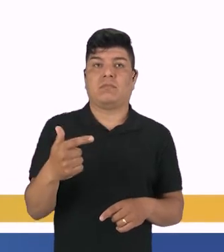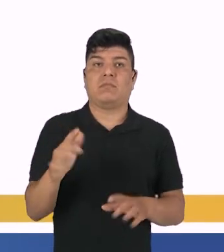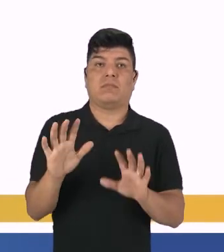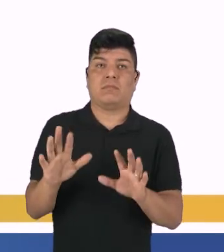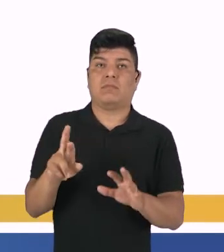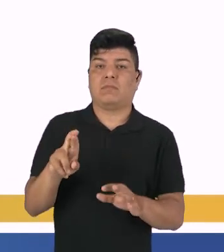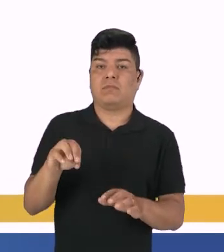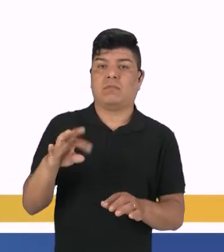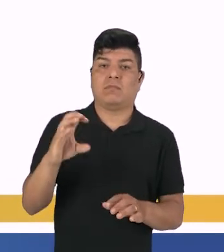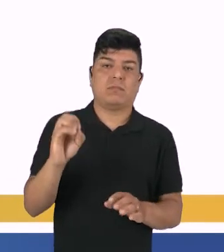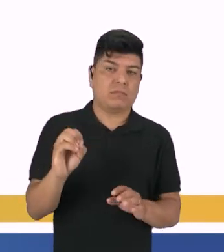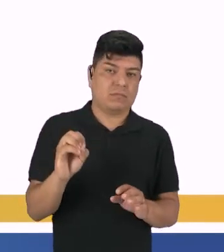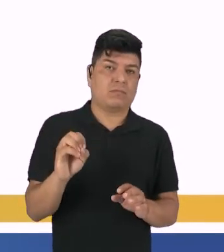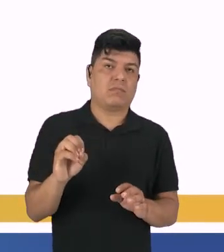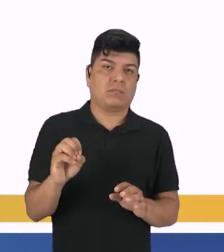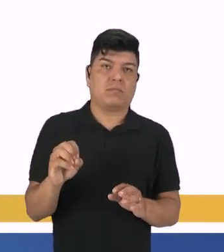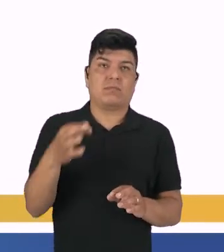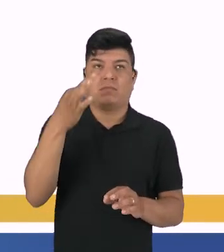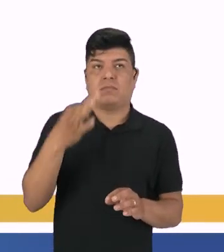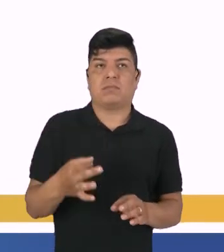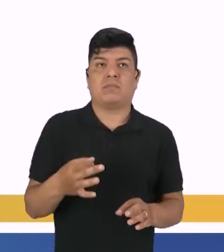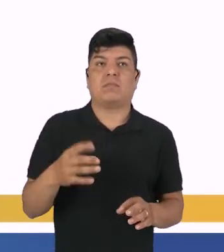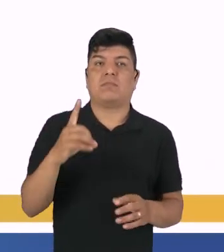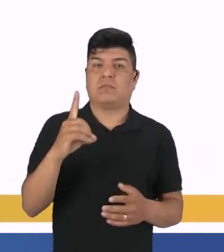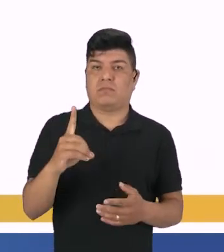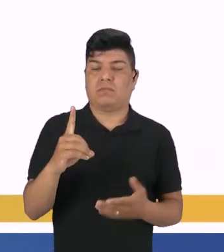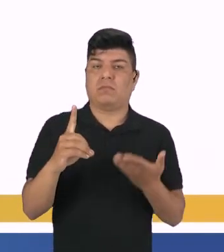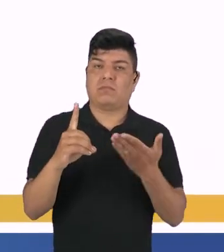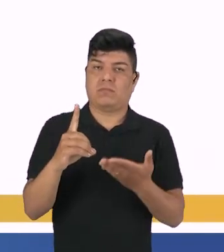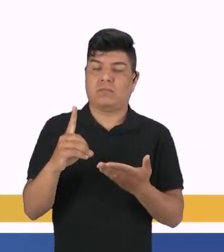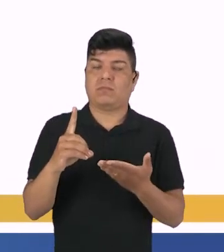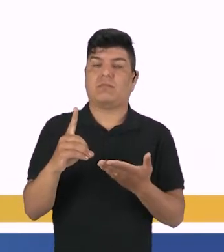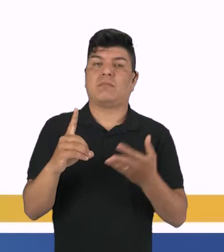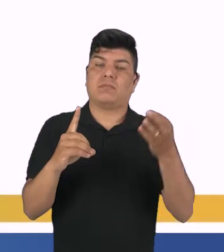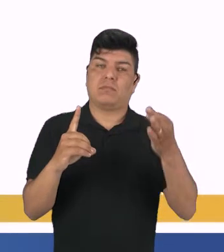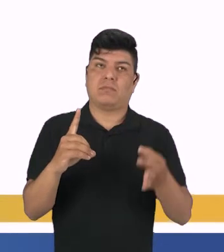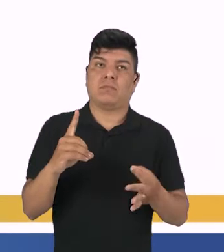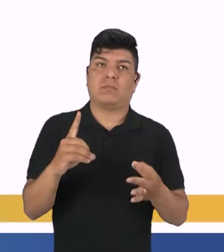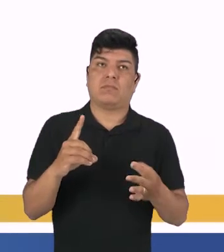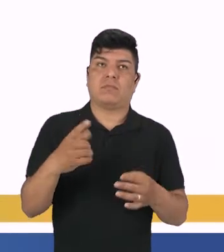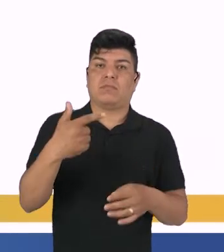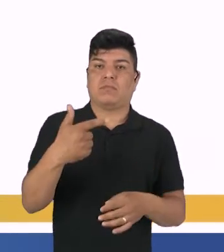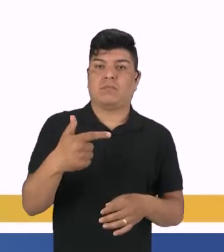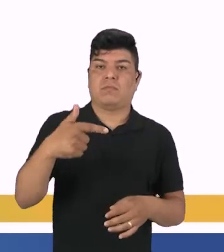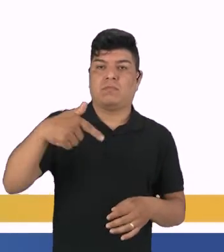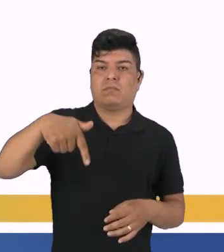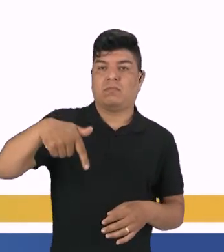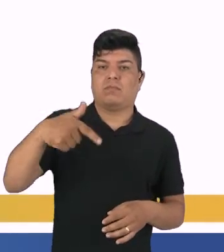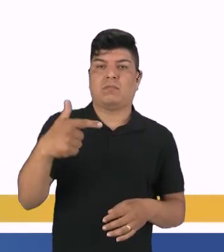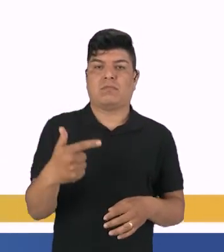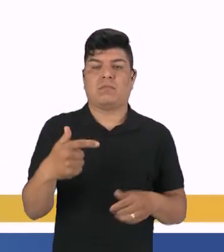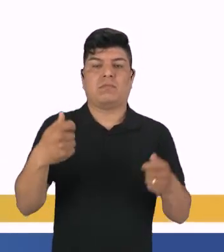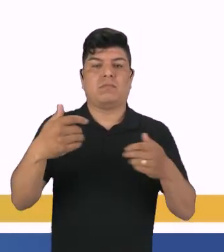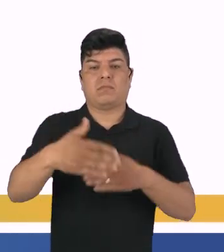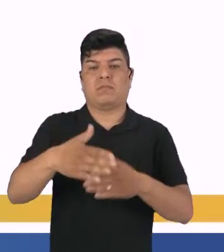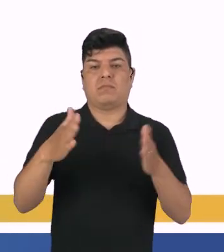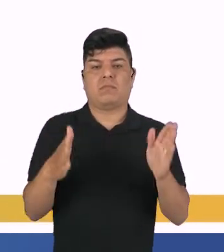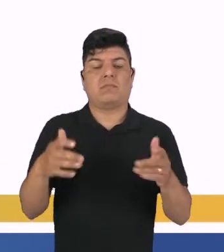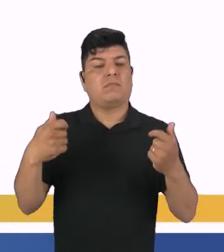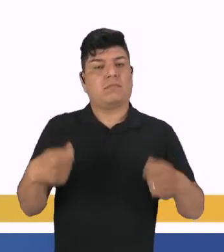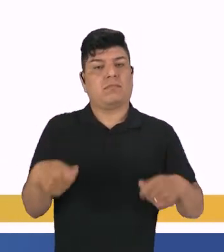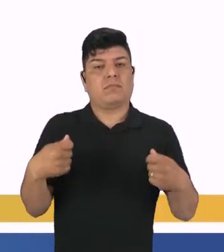né? A minha alternativa correta é a alternativa D. São 272 caixas que serão necessárias